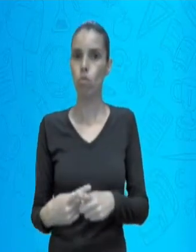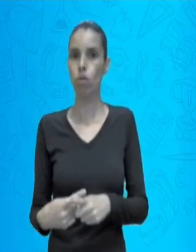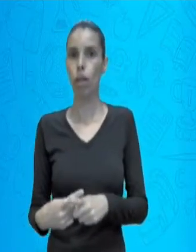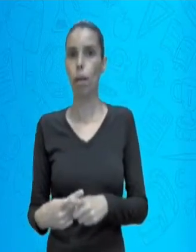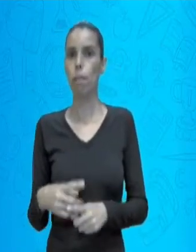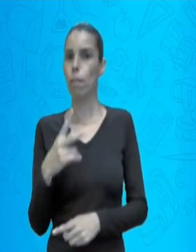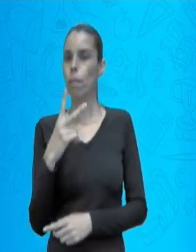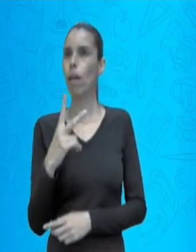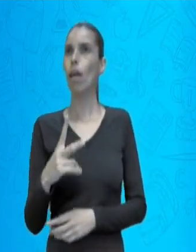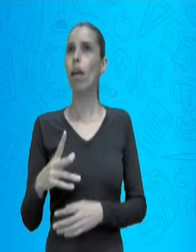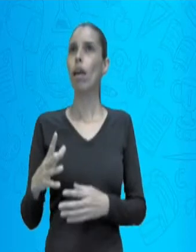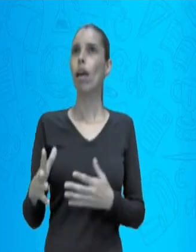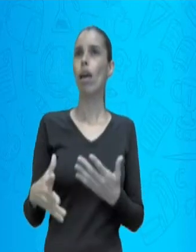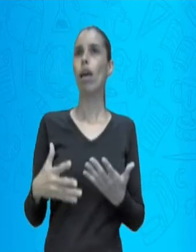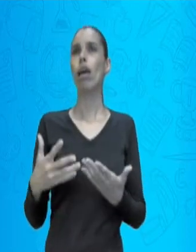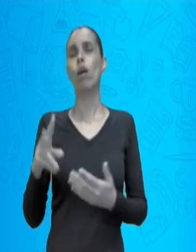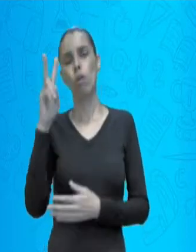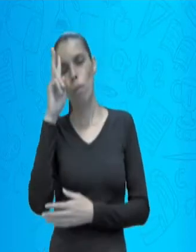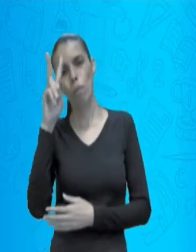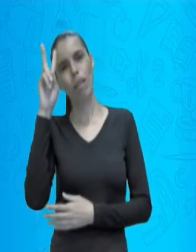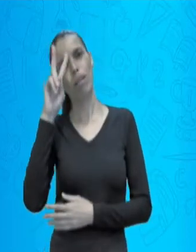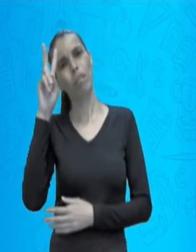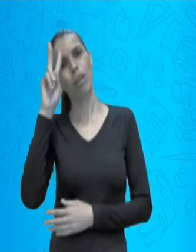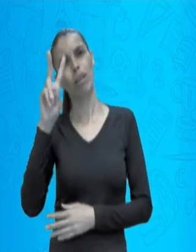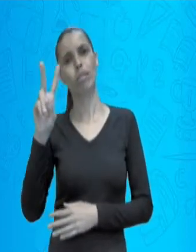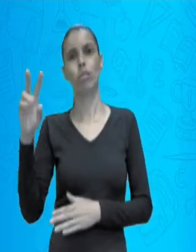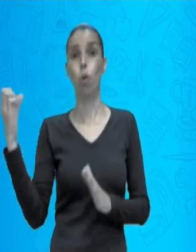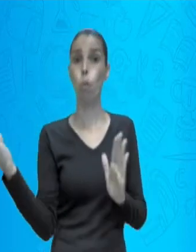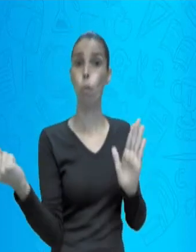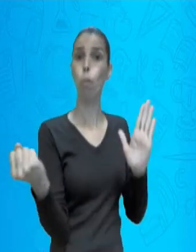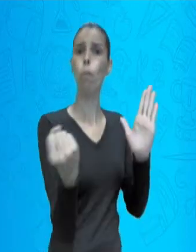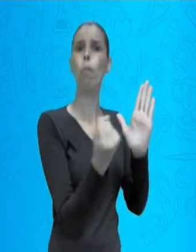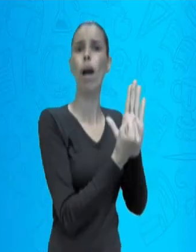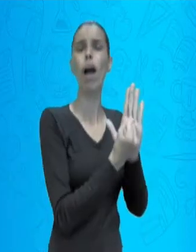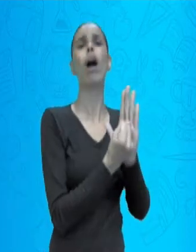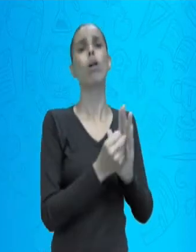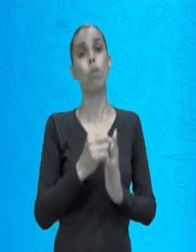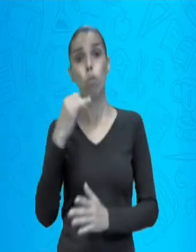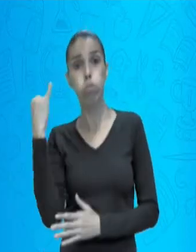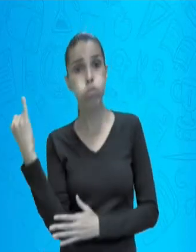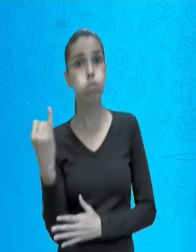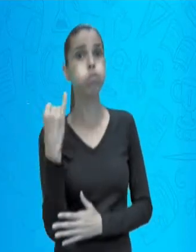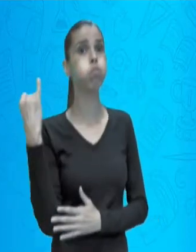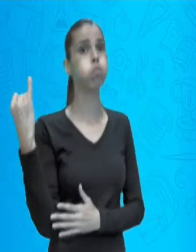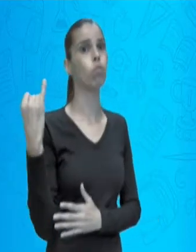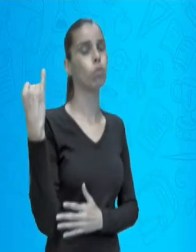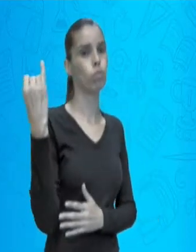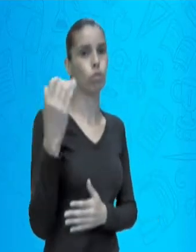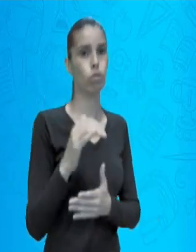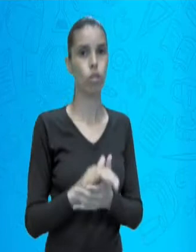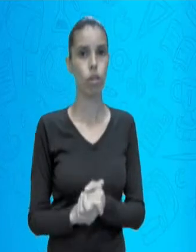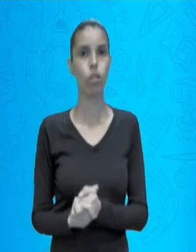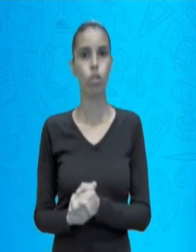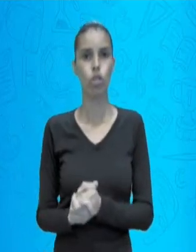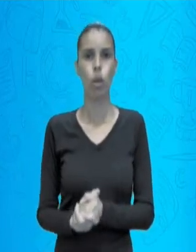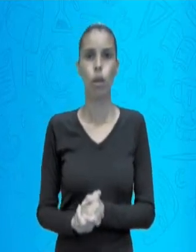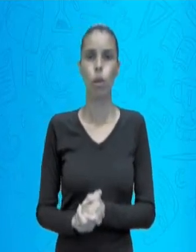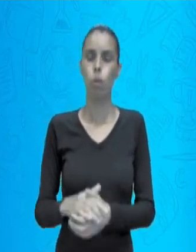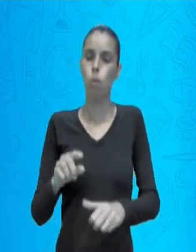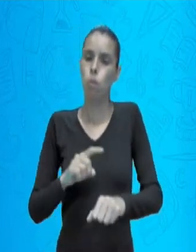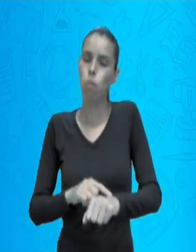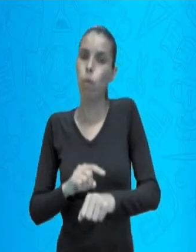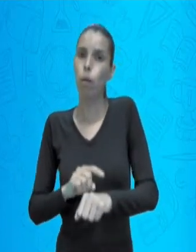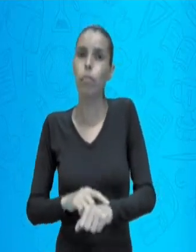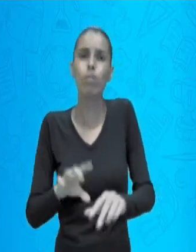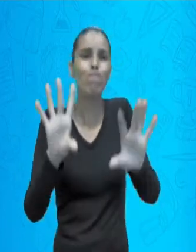de bicicleta, quando eles foram aprender a andar de patinete, até aquele